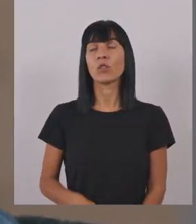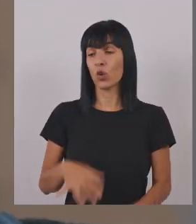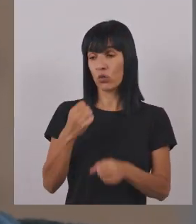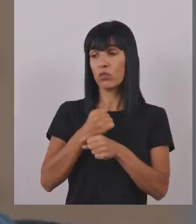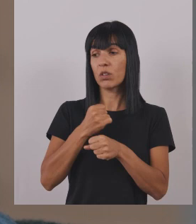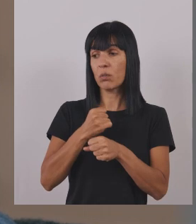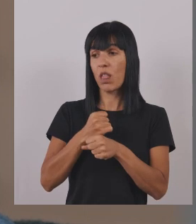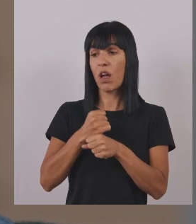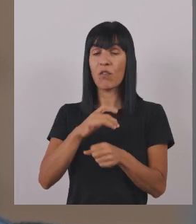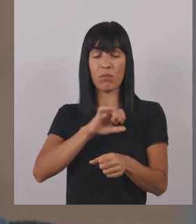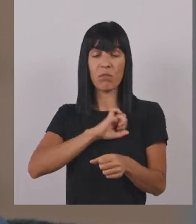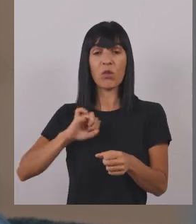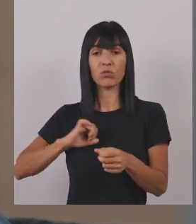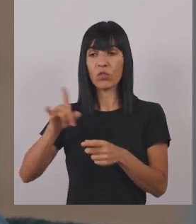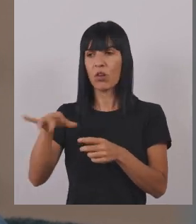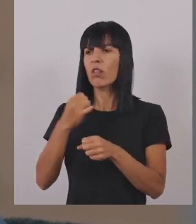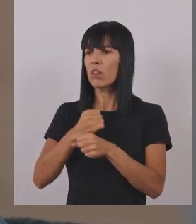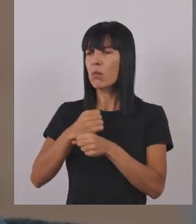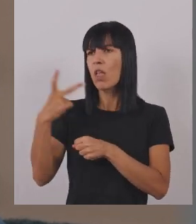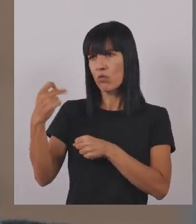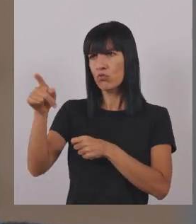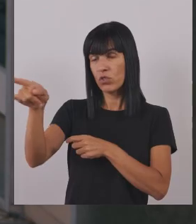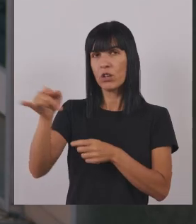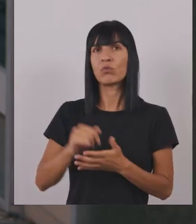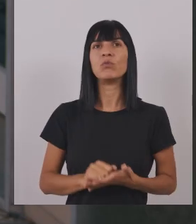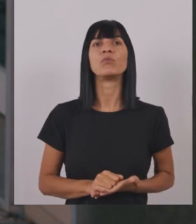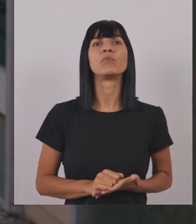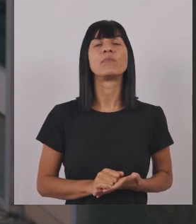trabalhei por conta de um patrão, trabalhei lá uns poucos anos,